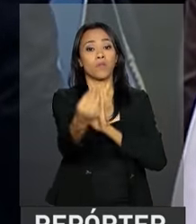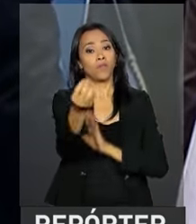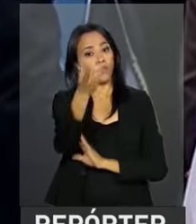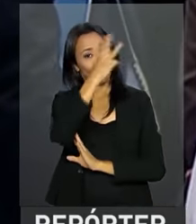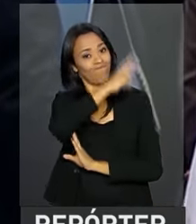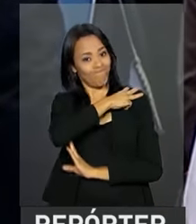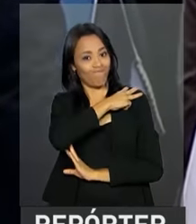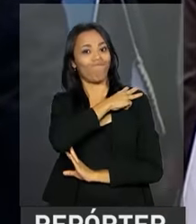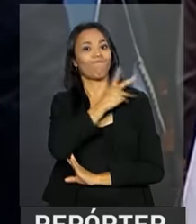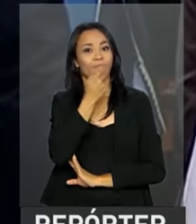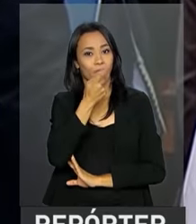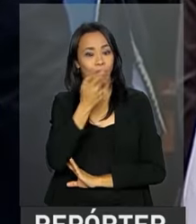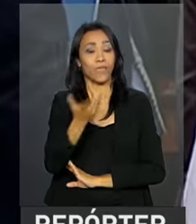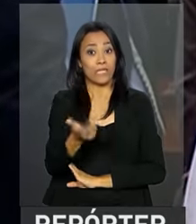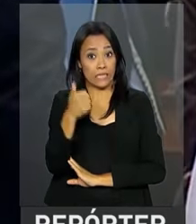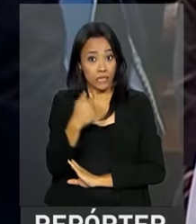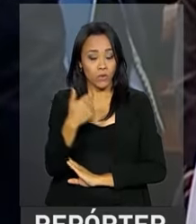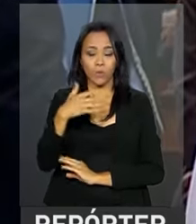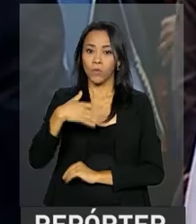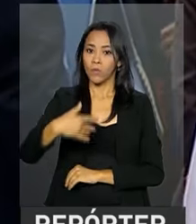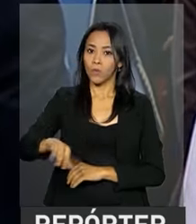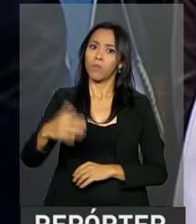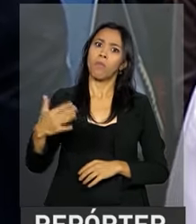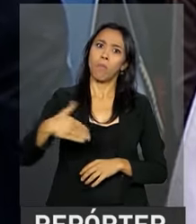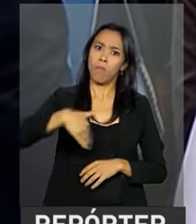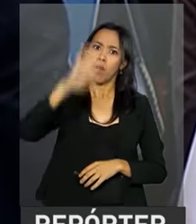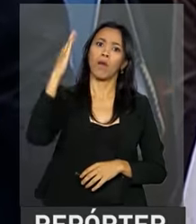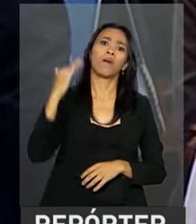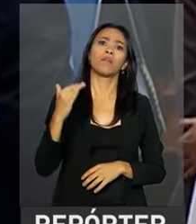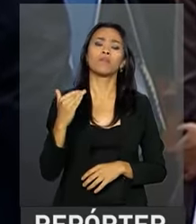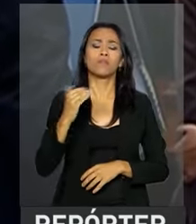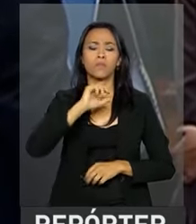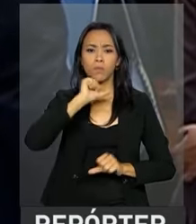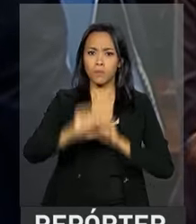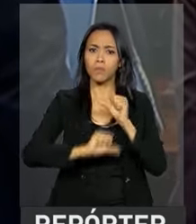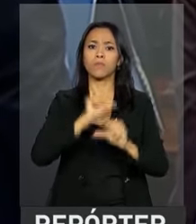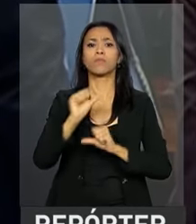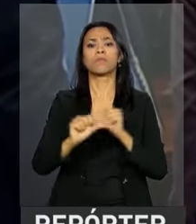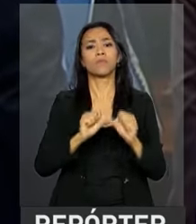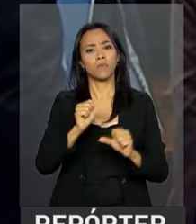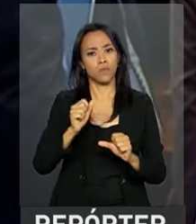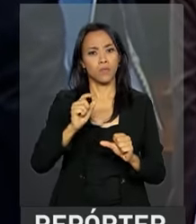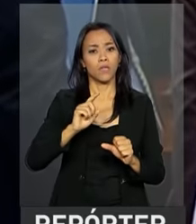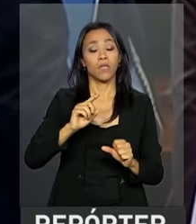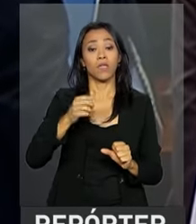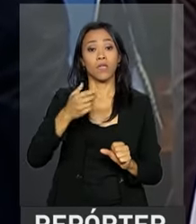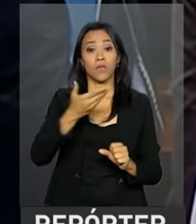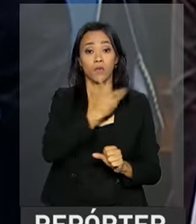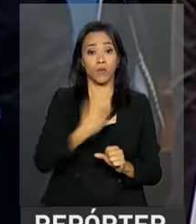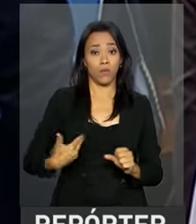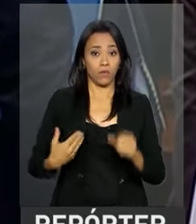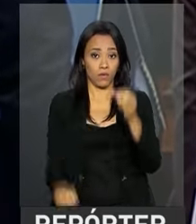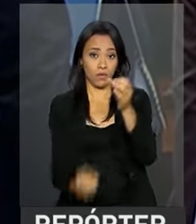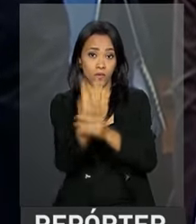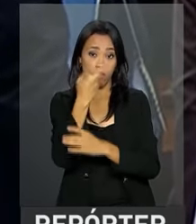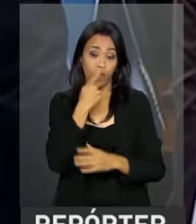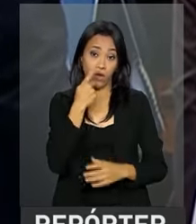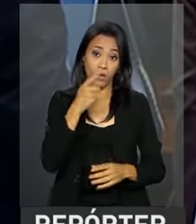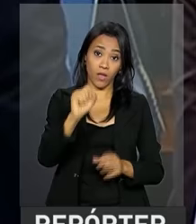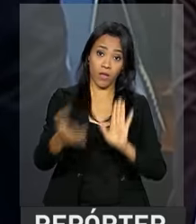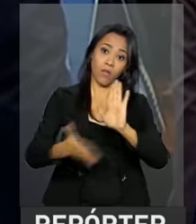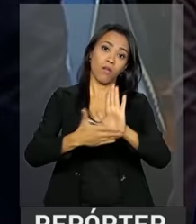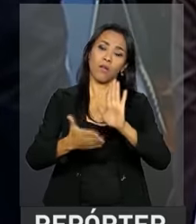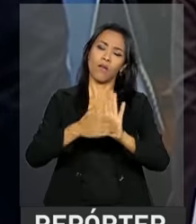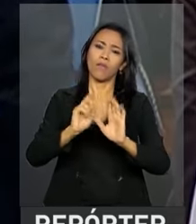Ele disse que essa é uma das maiores reformas que o governo está implantando. E também afirmou que a medida é fundamental para